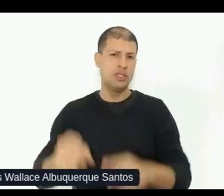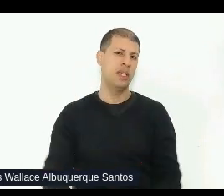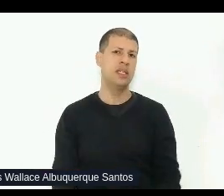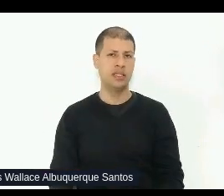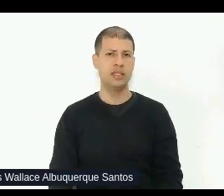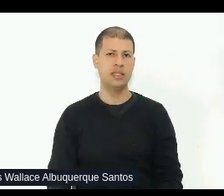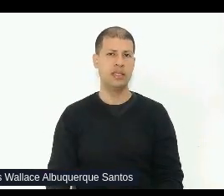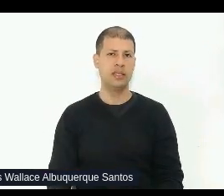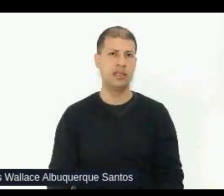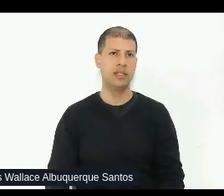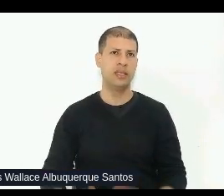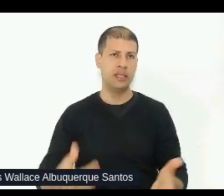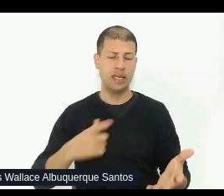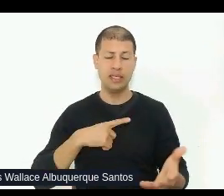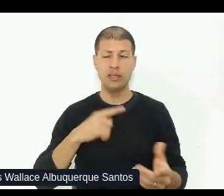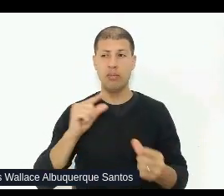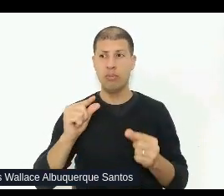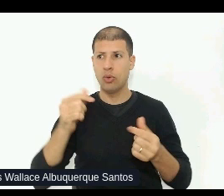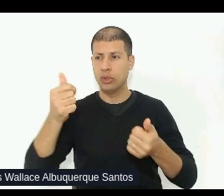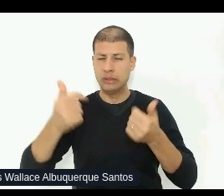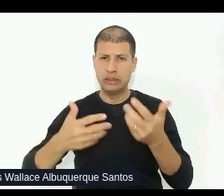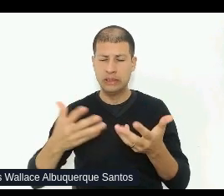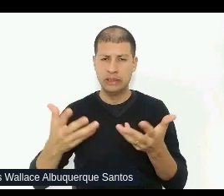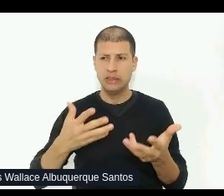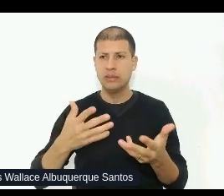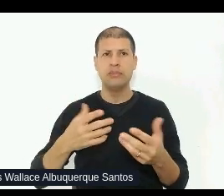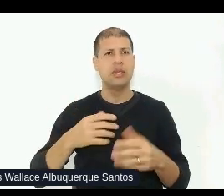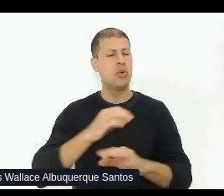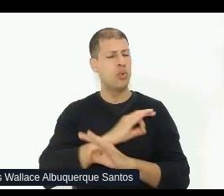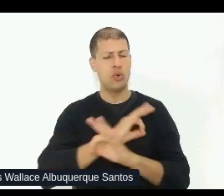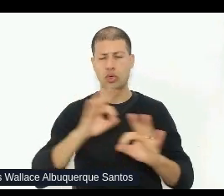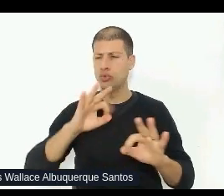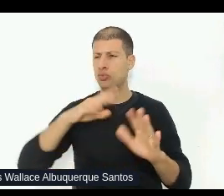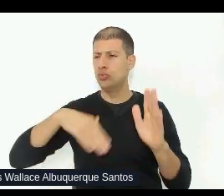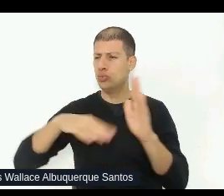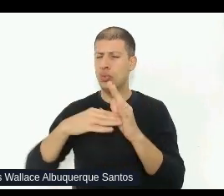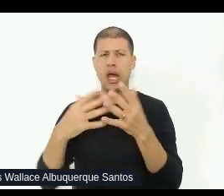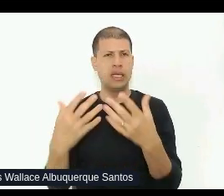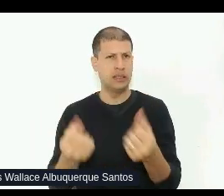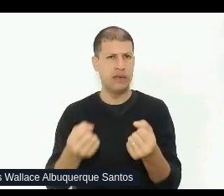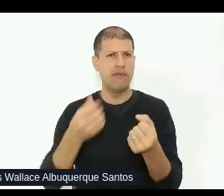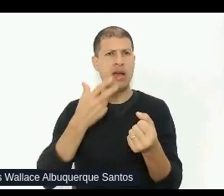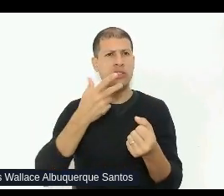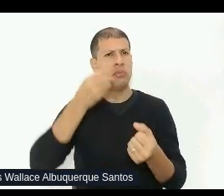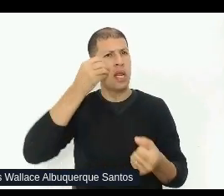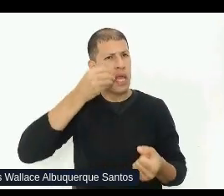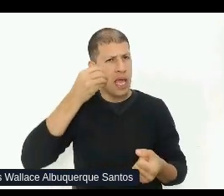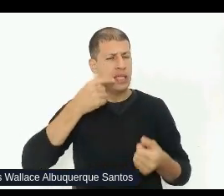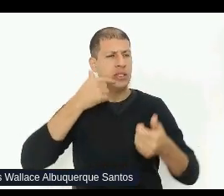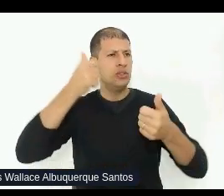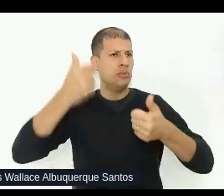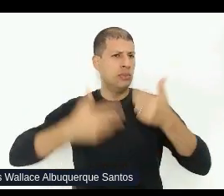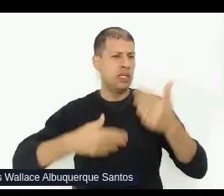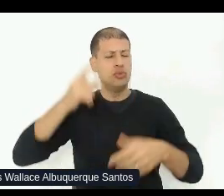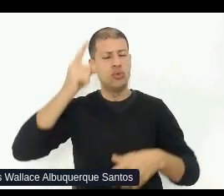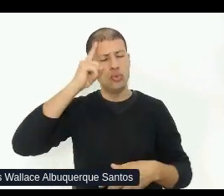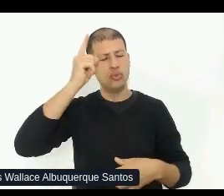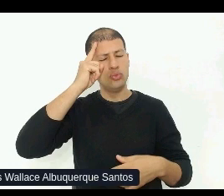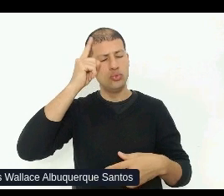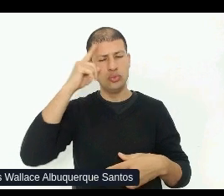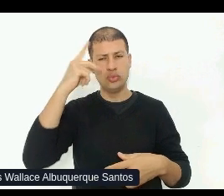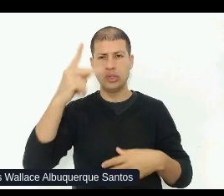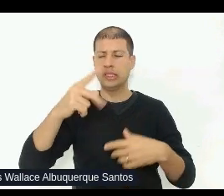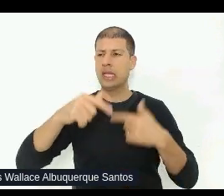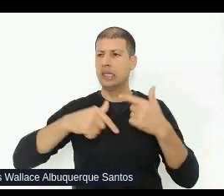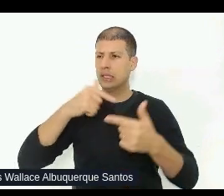e eu quero muito conversar com você, cara. A pessoa super top para fazer isso, então fala experiência, fala como é o dia a dia delas usando algum